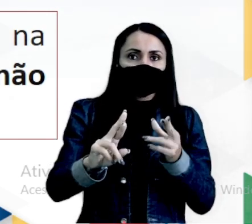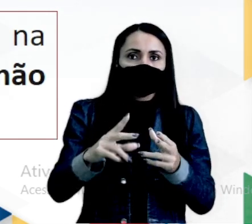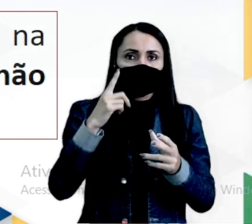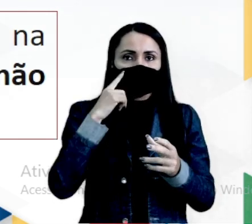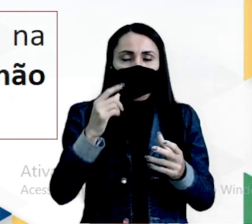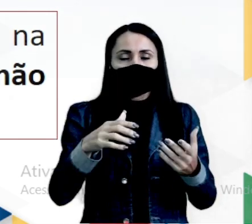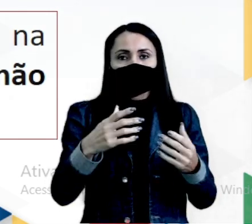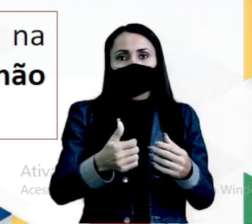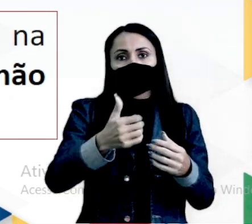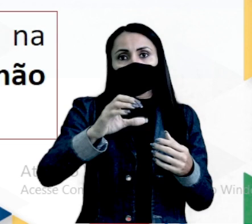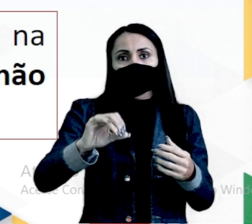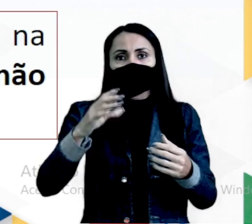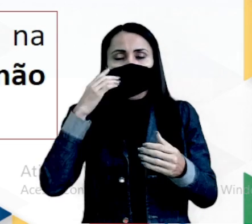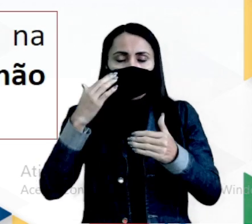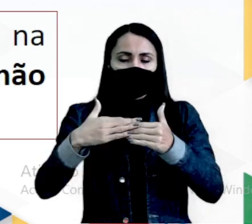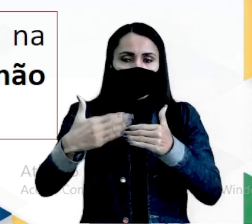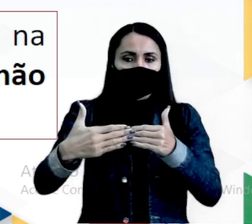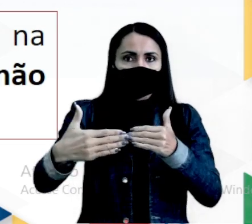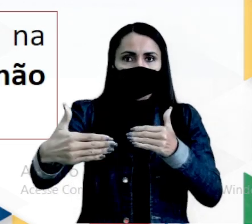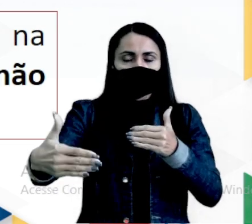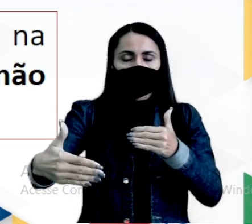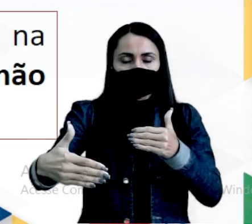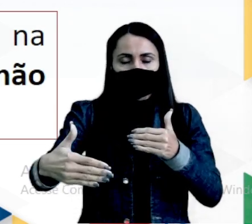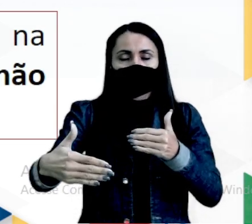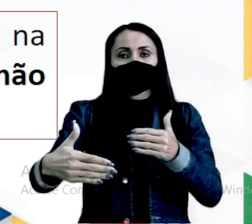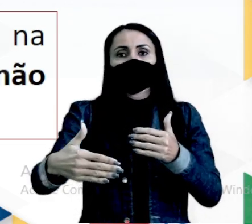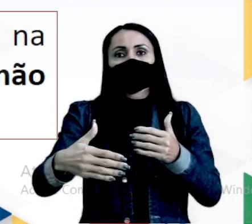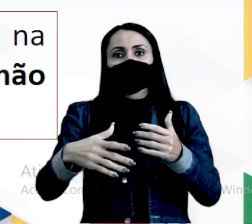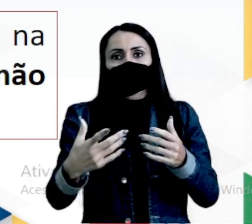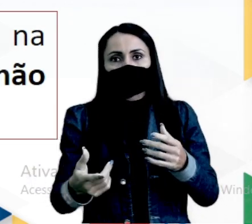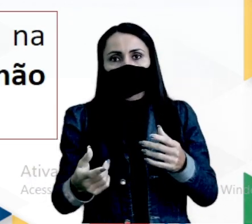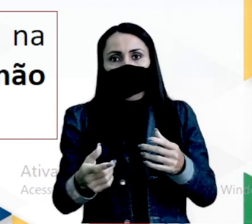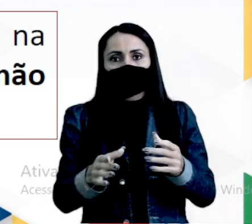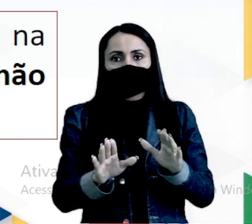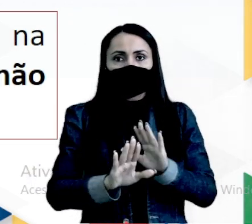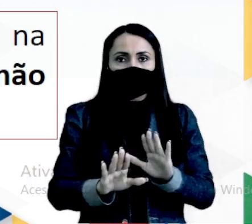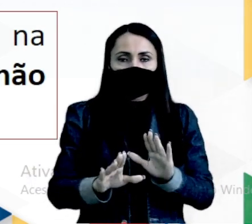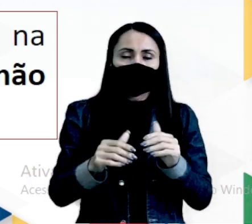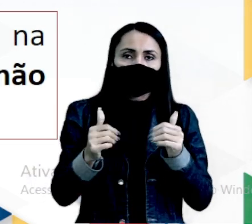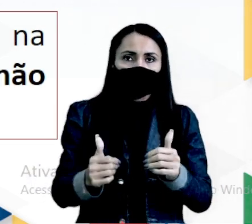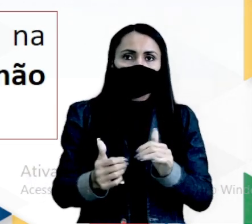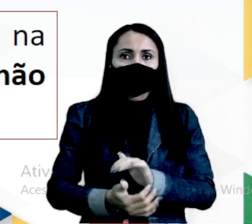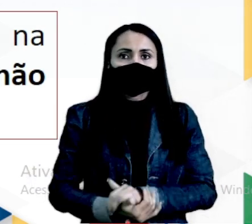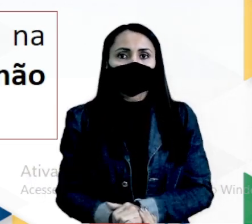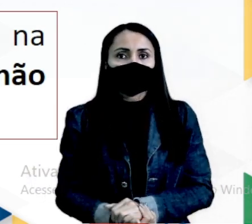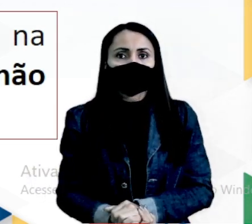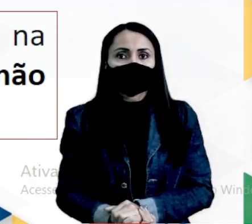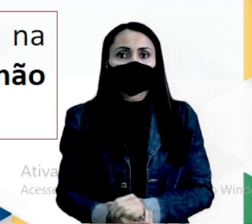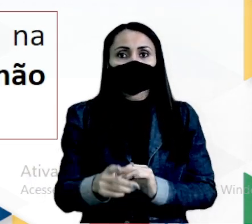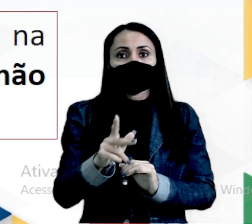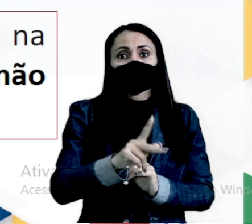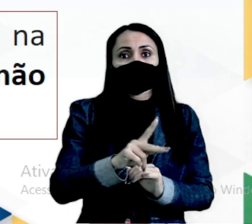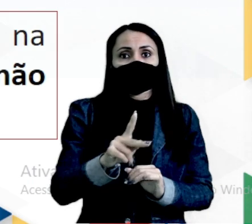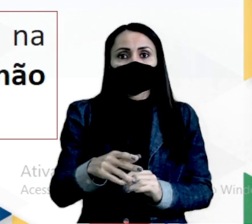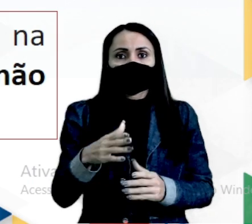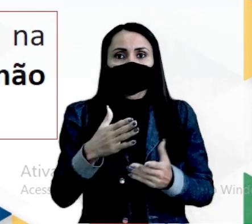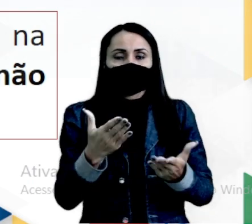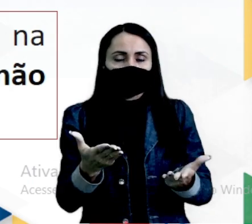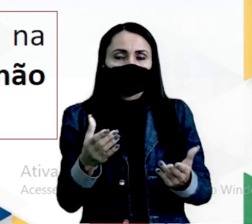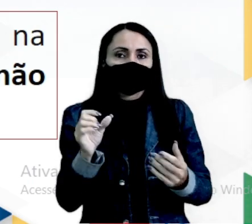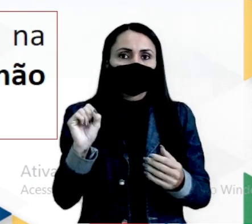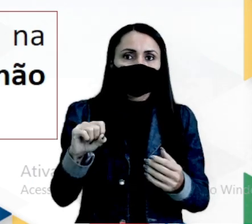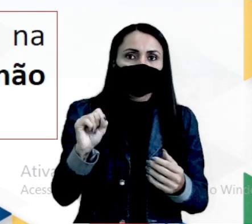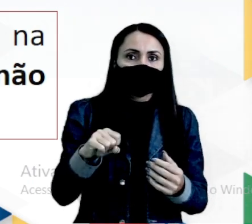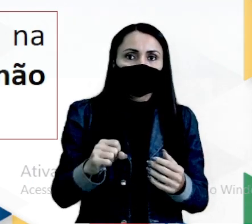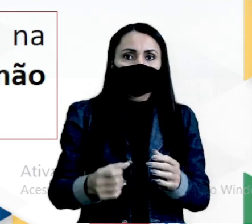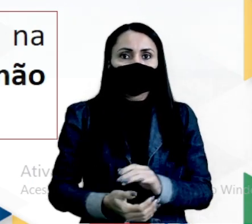decimal possui infinitas casas decimais não periódicas, tá bom? Ah, professor, mas ele é decimal? Sim, é